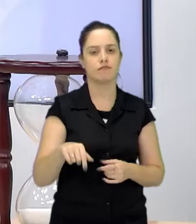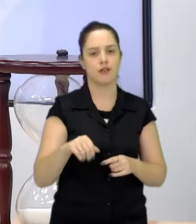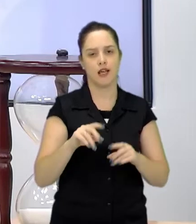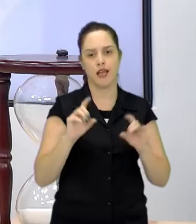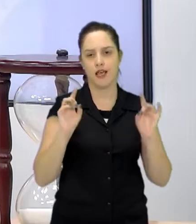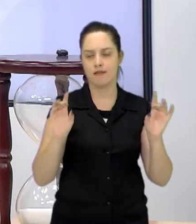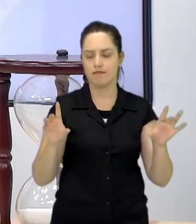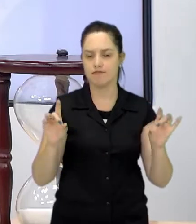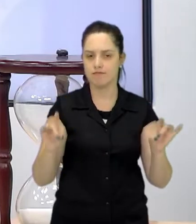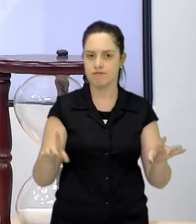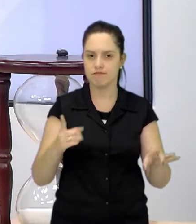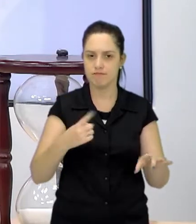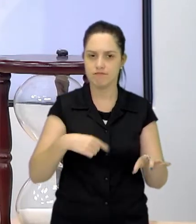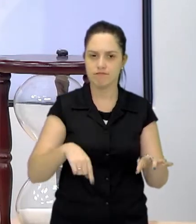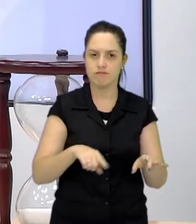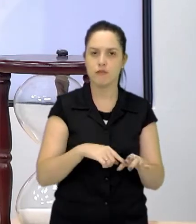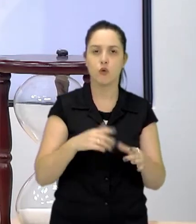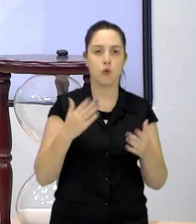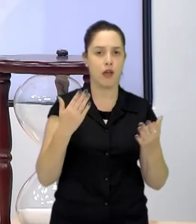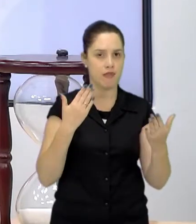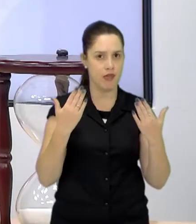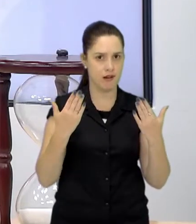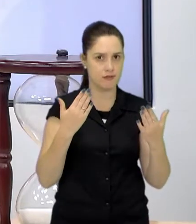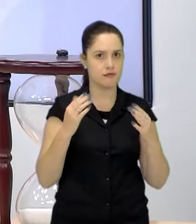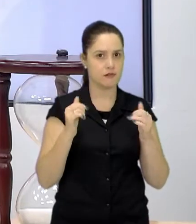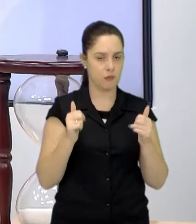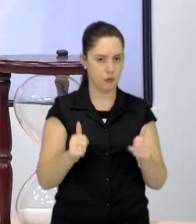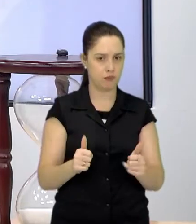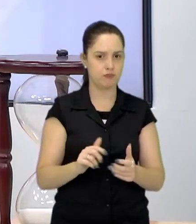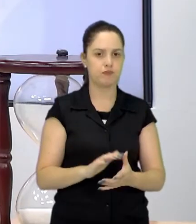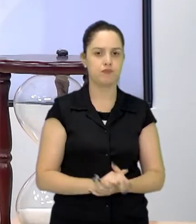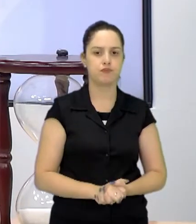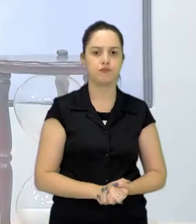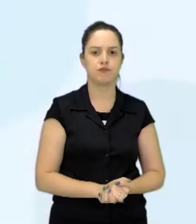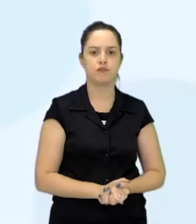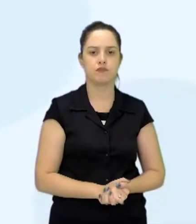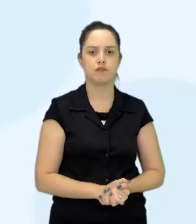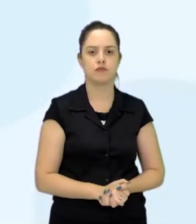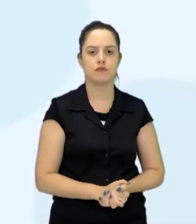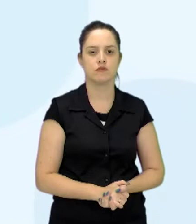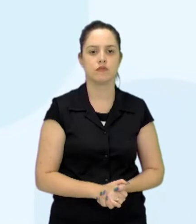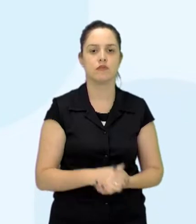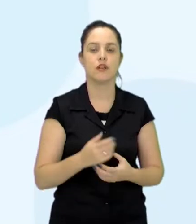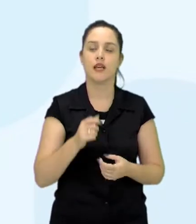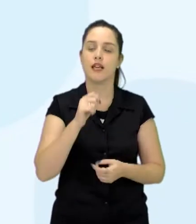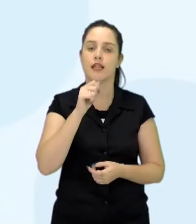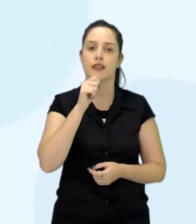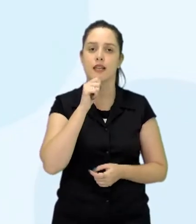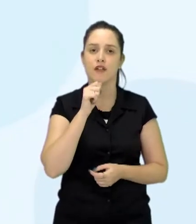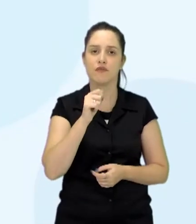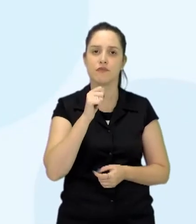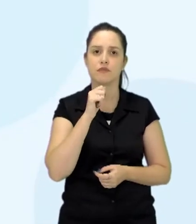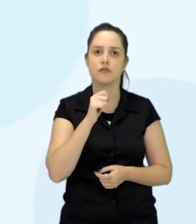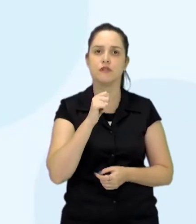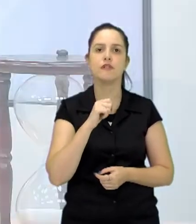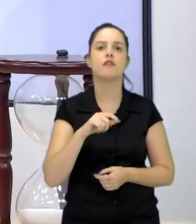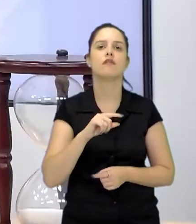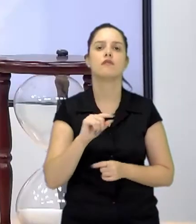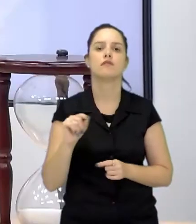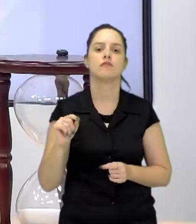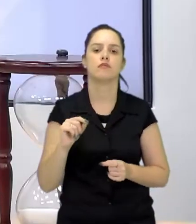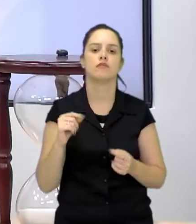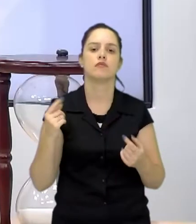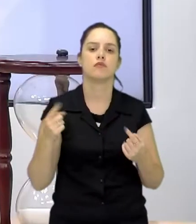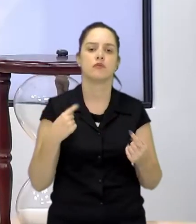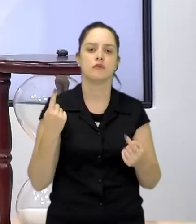aí, divulgada em jornais, tá bom? E depois uma entrevista, né? Então, a entrevista aí, no mínimo,